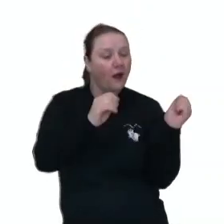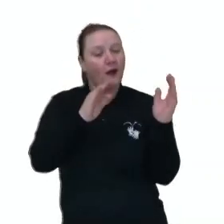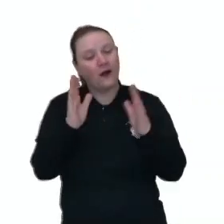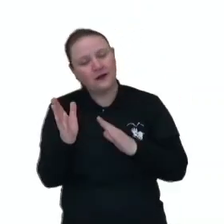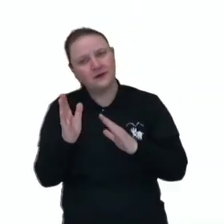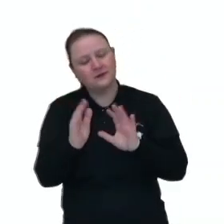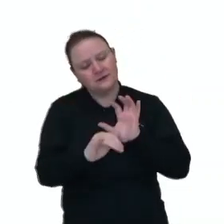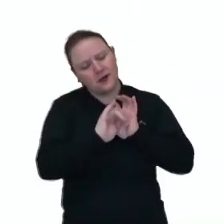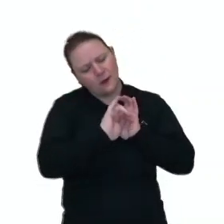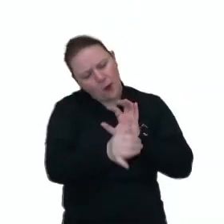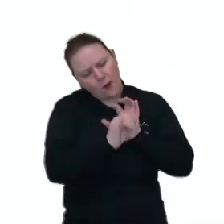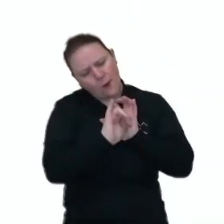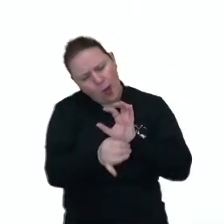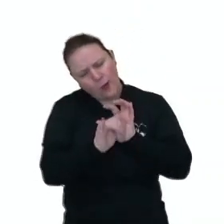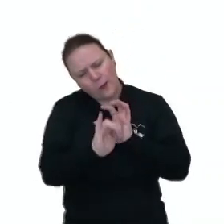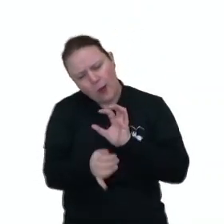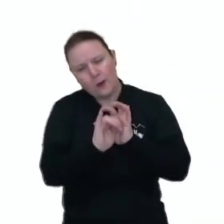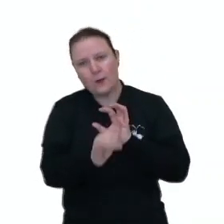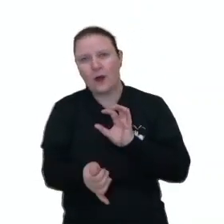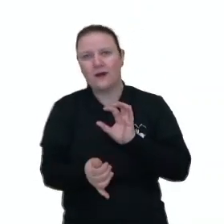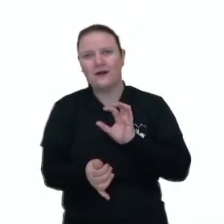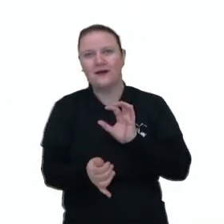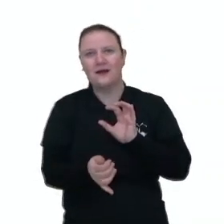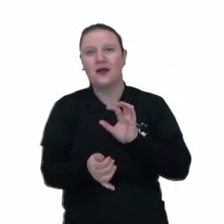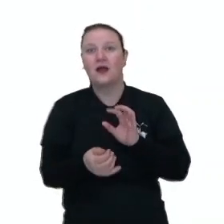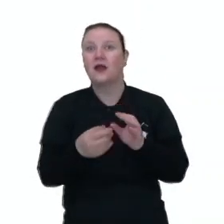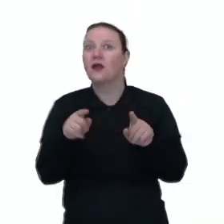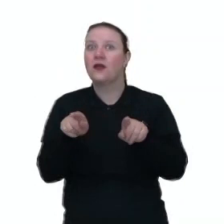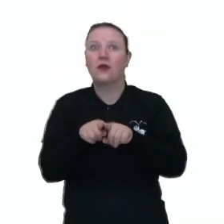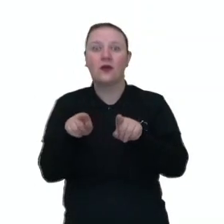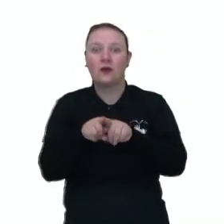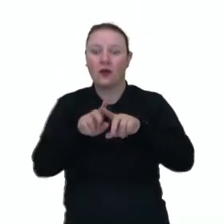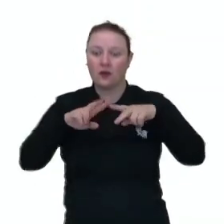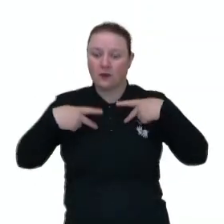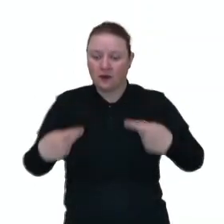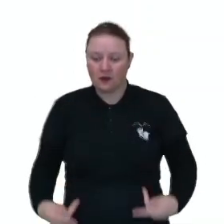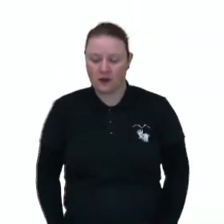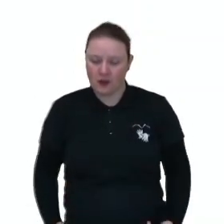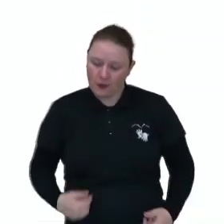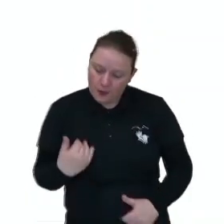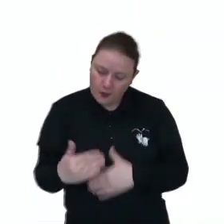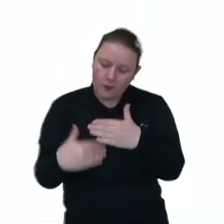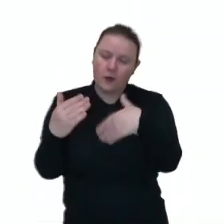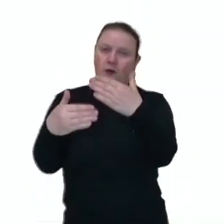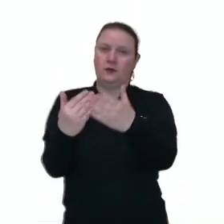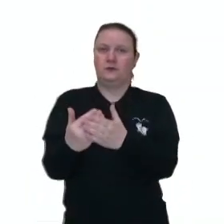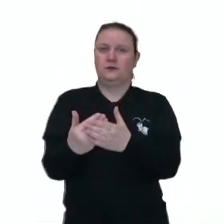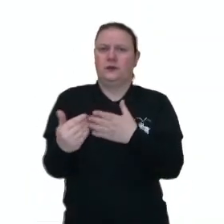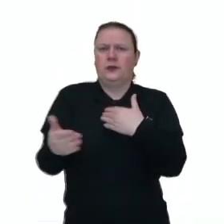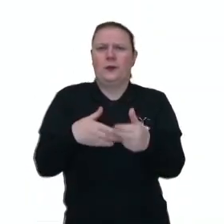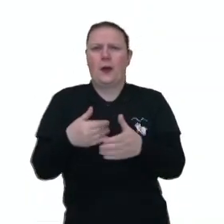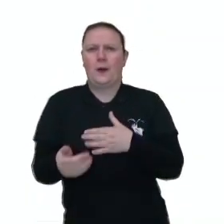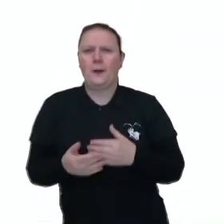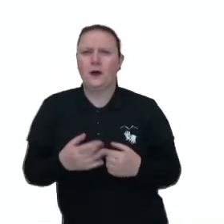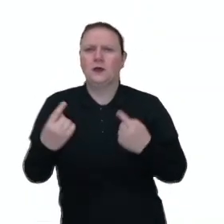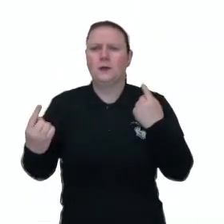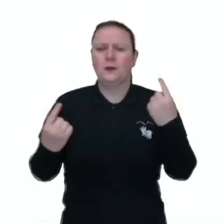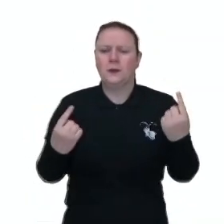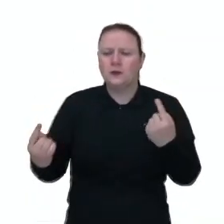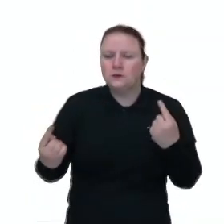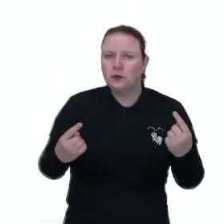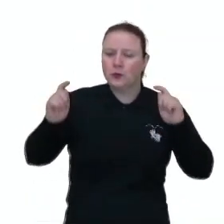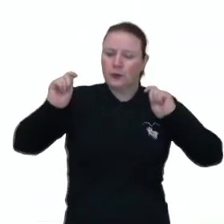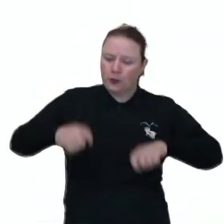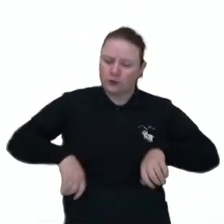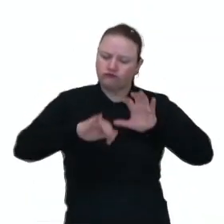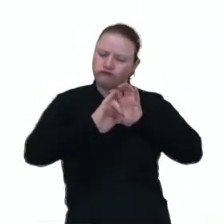é tão antiga quanto o desenvolvimento da humanidade. Qualquer pessoa pode contar uma história,